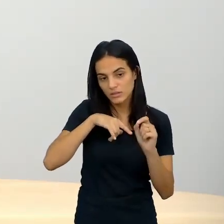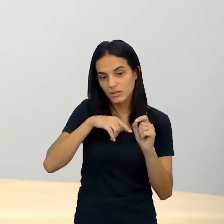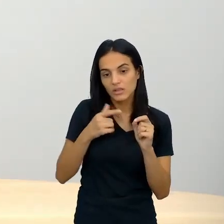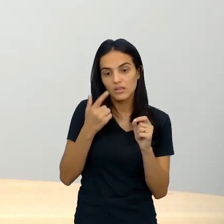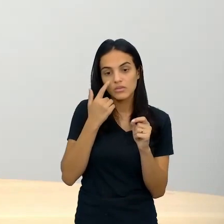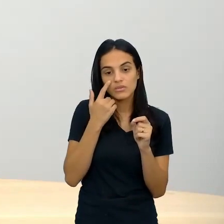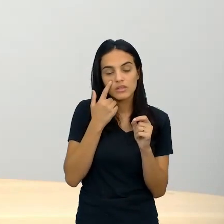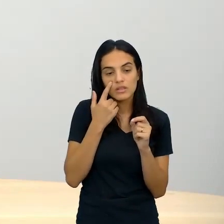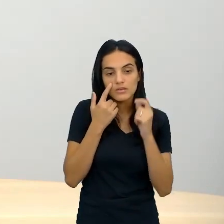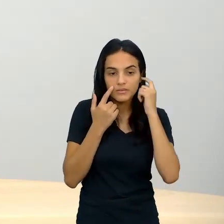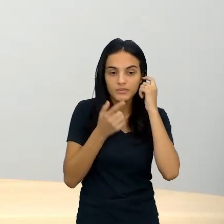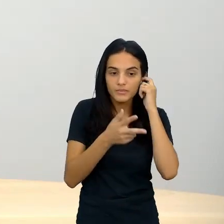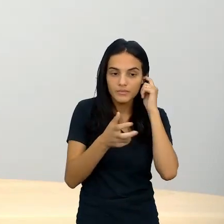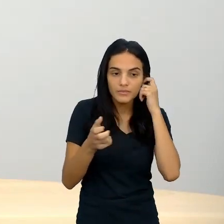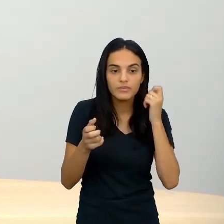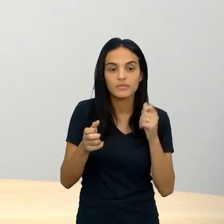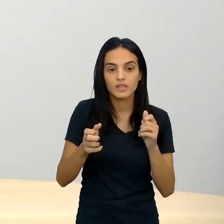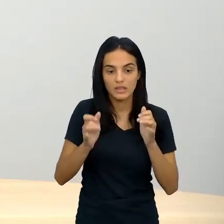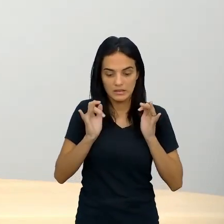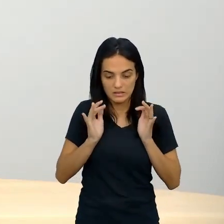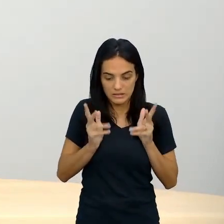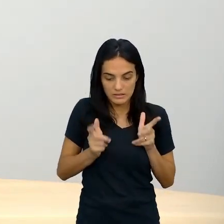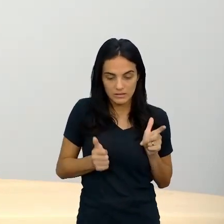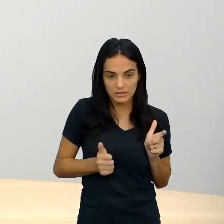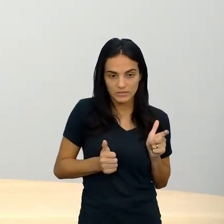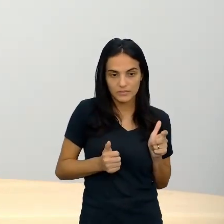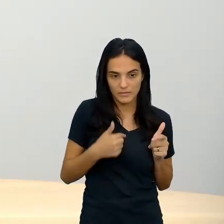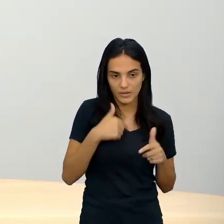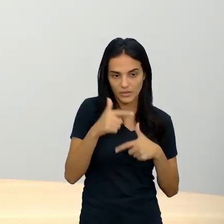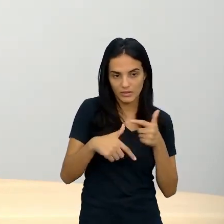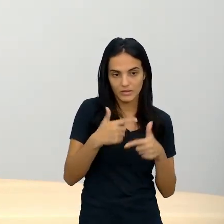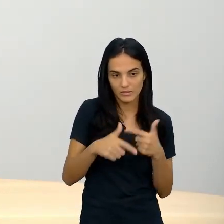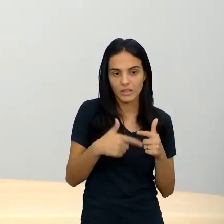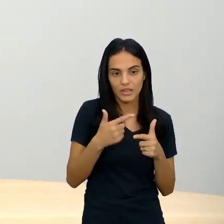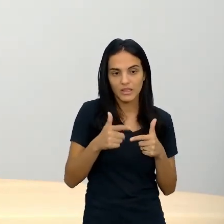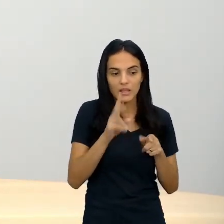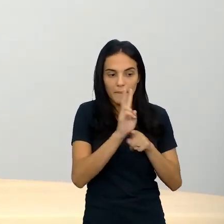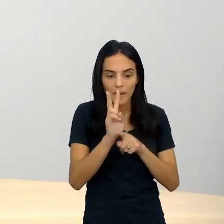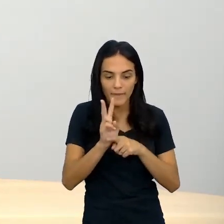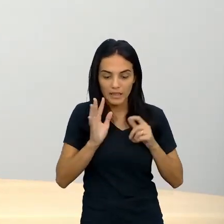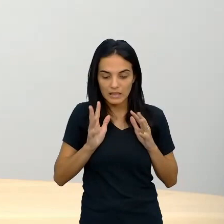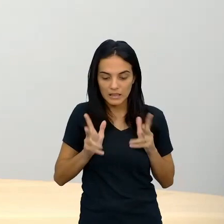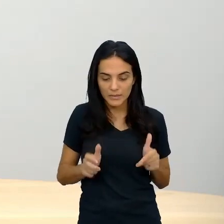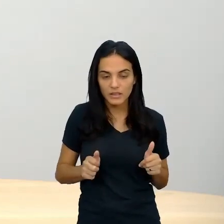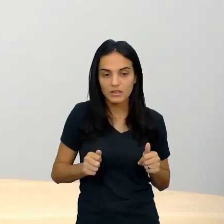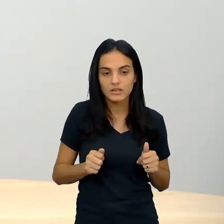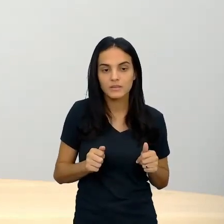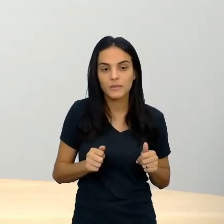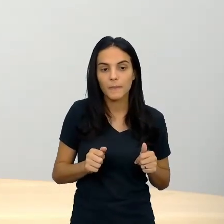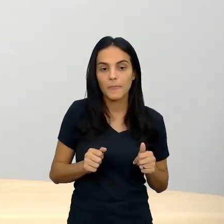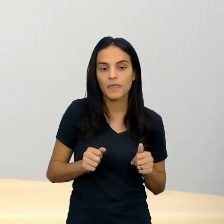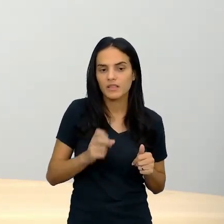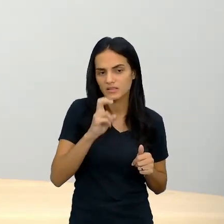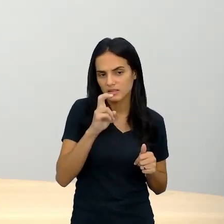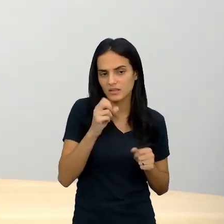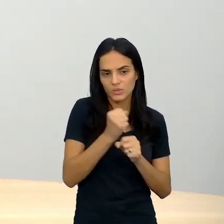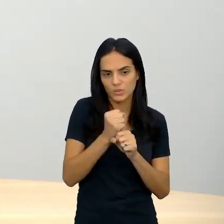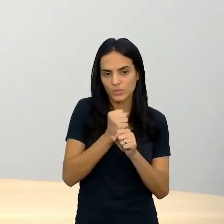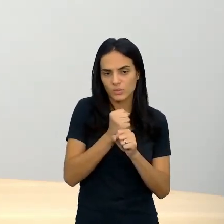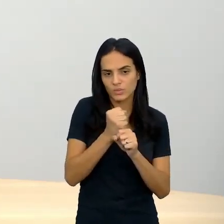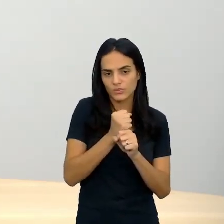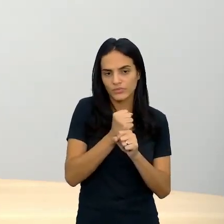expertise, mas o Código Sanitário Brasileiro, eu trabalhei na vigilância sanitária e 5 anos,